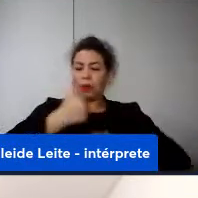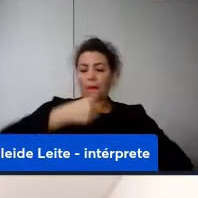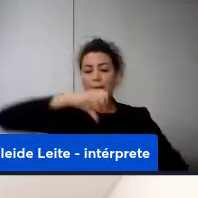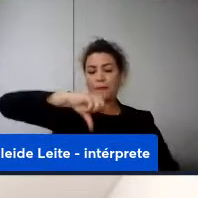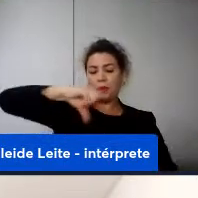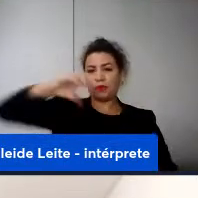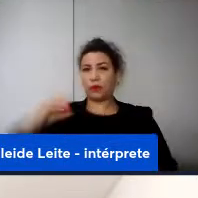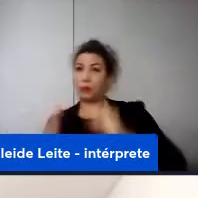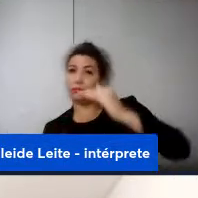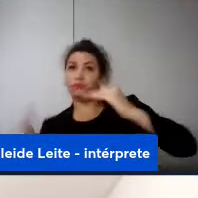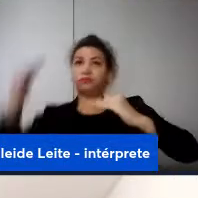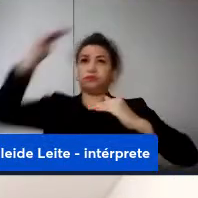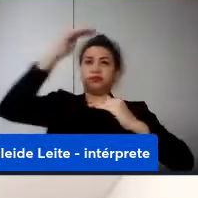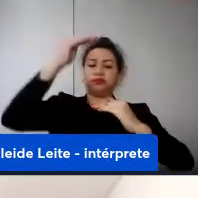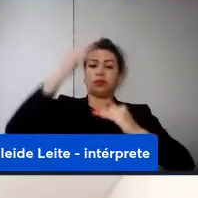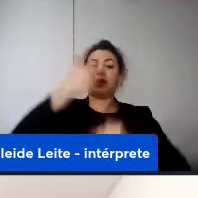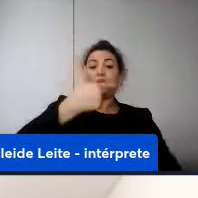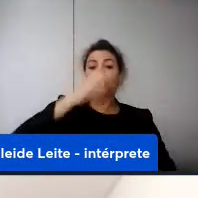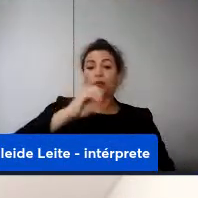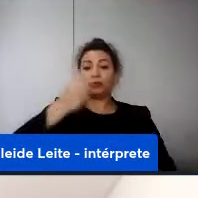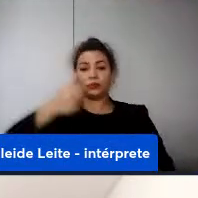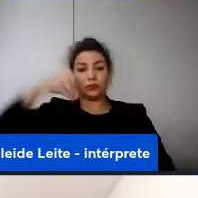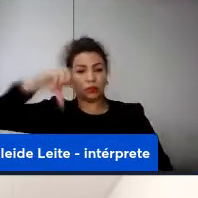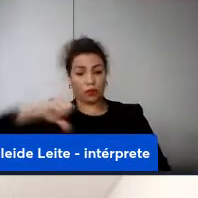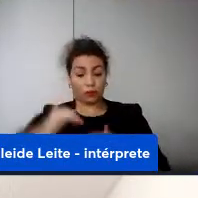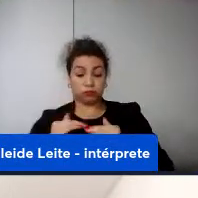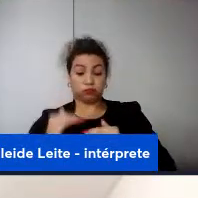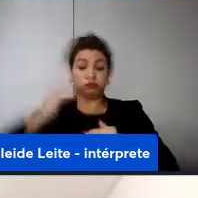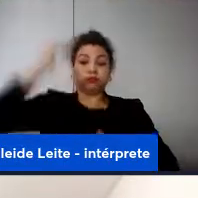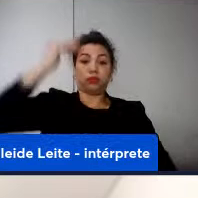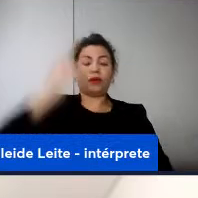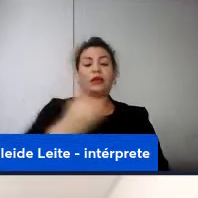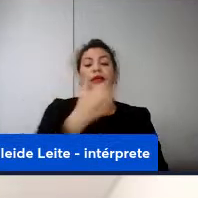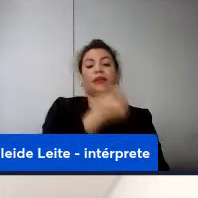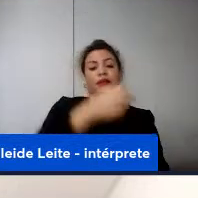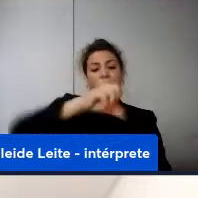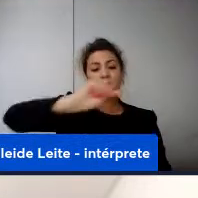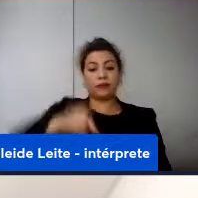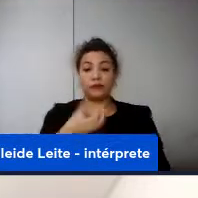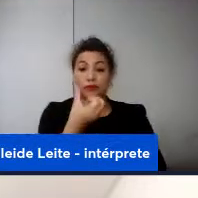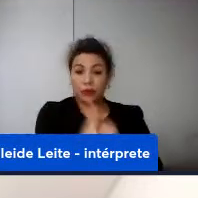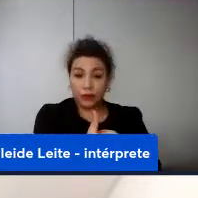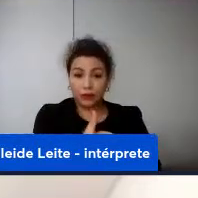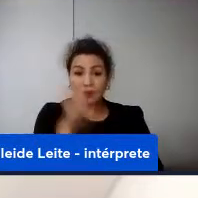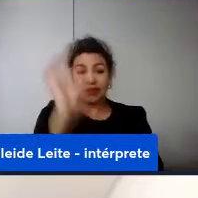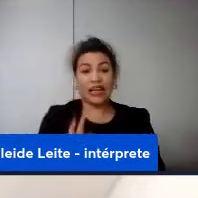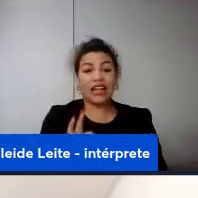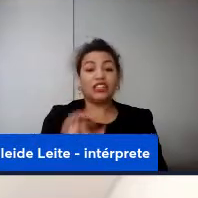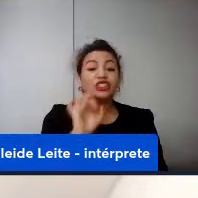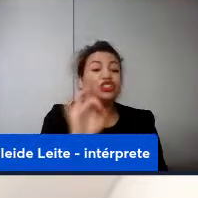1990 para 2019 foi de 19,6% para apenas